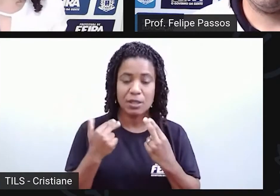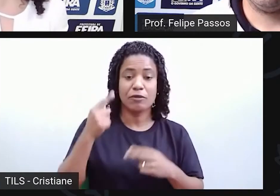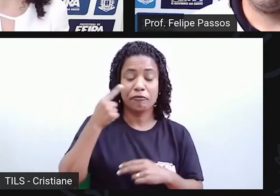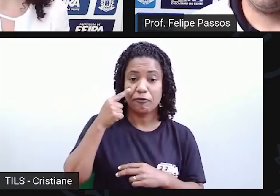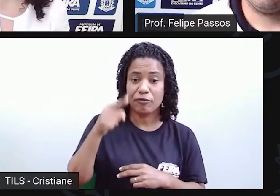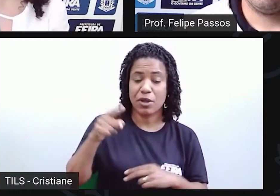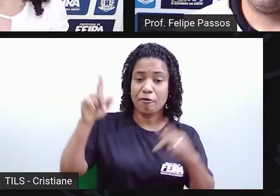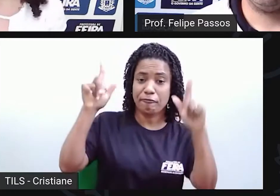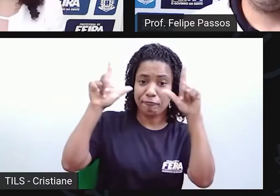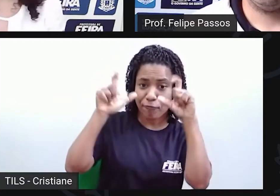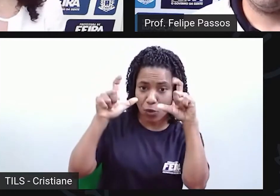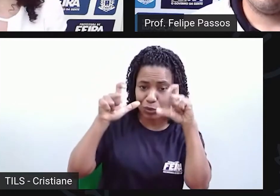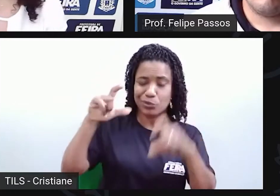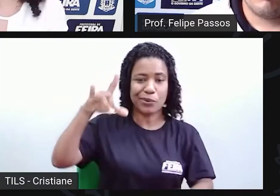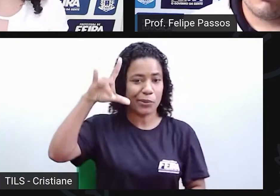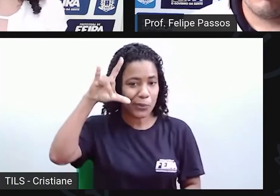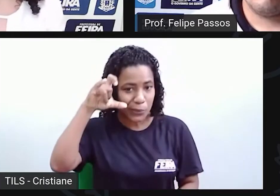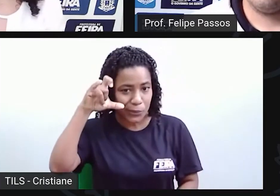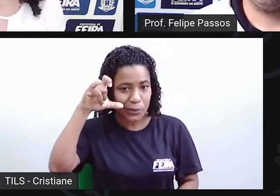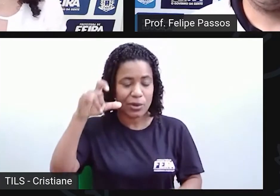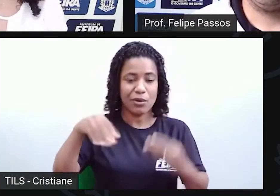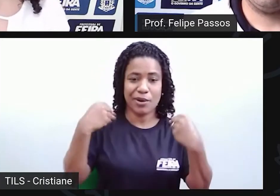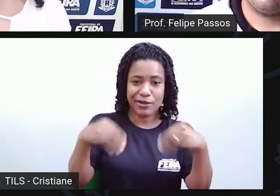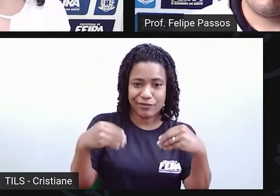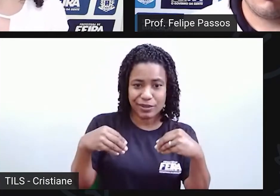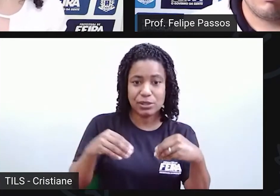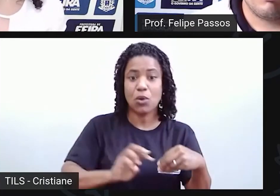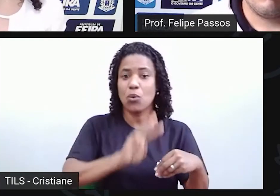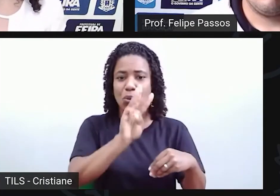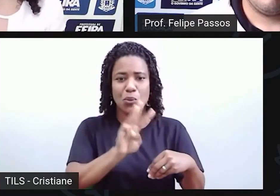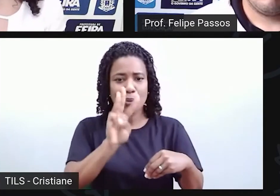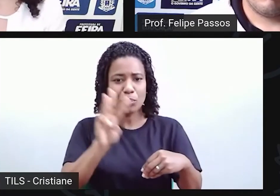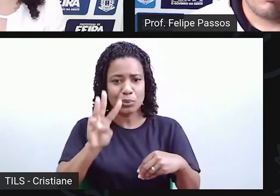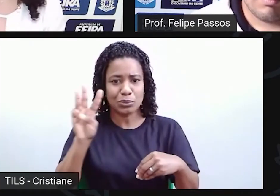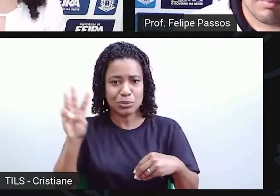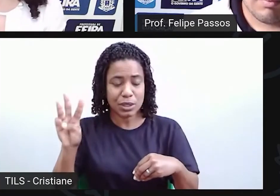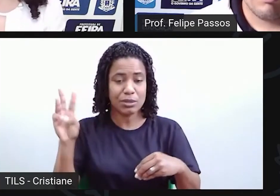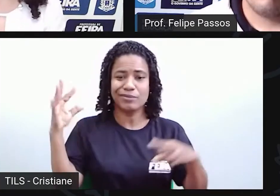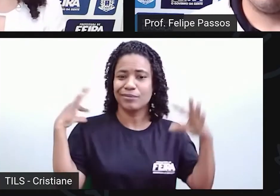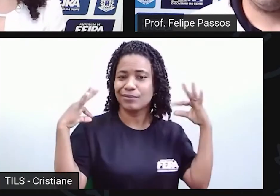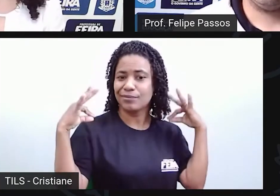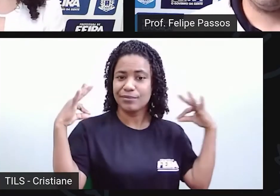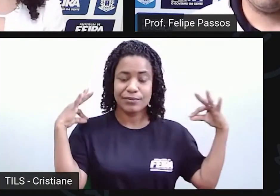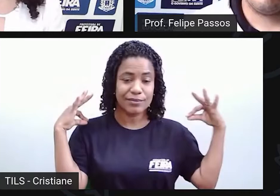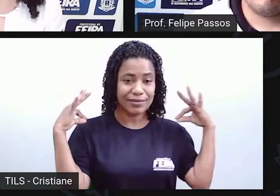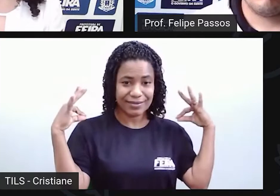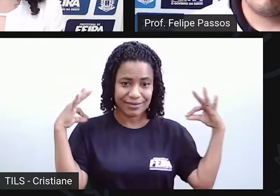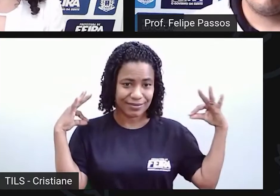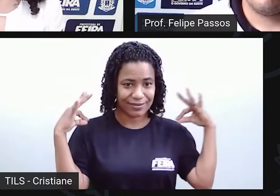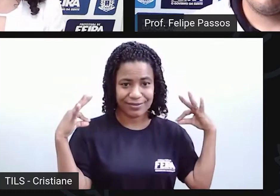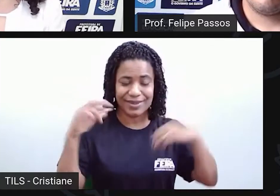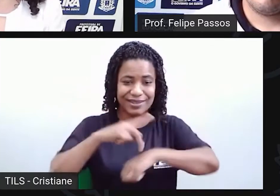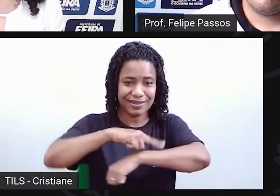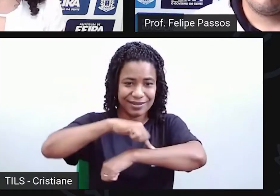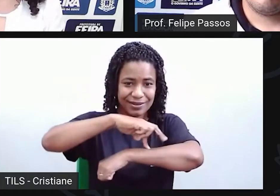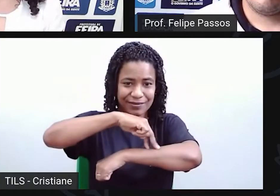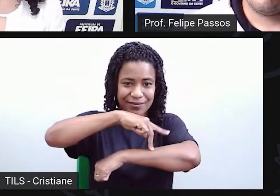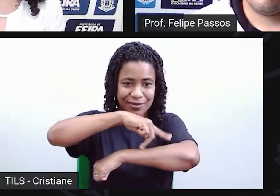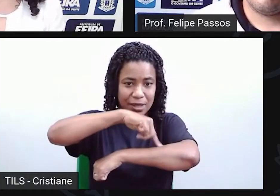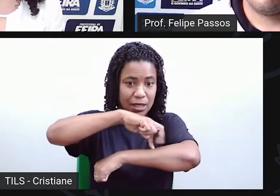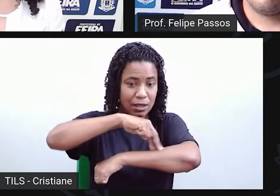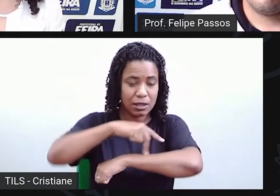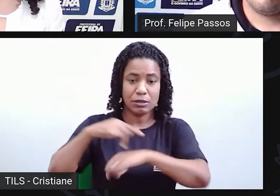seja numa revista, seja num site que você acompanha, uma produtora de moda, aquela foto, ela passou por